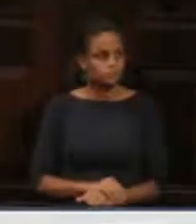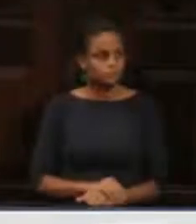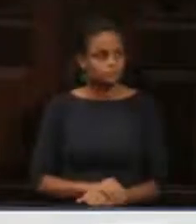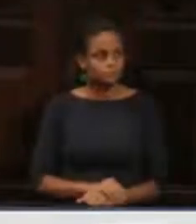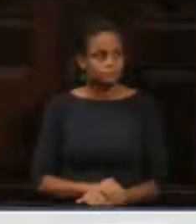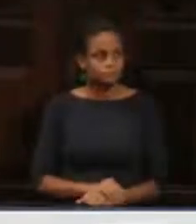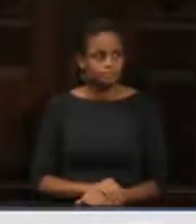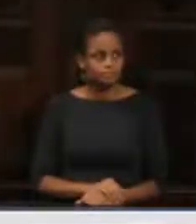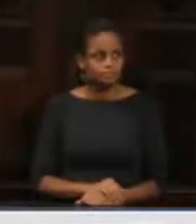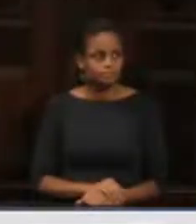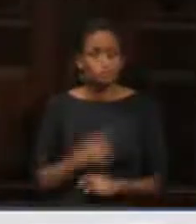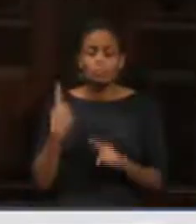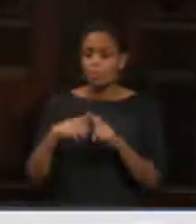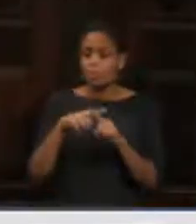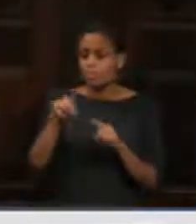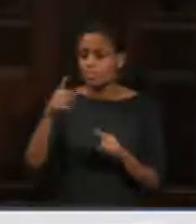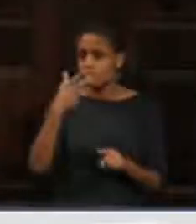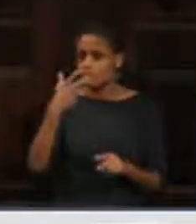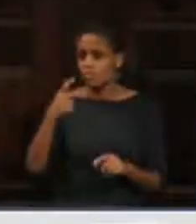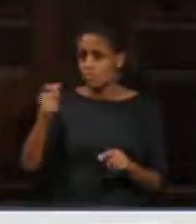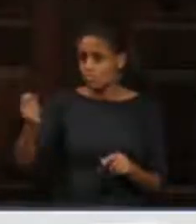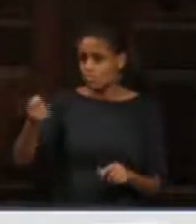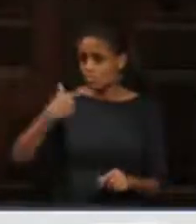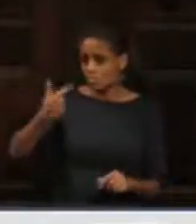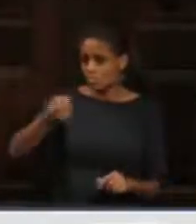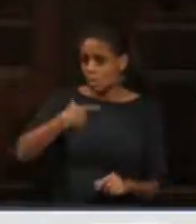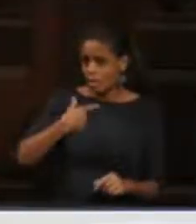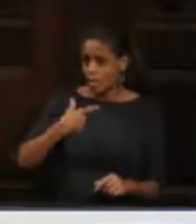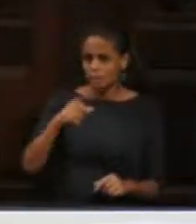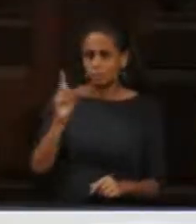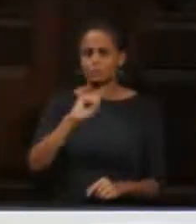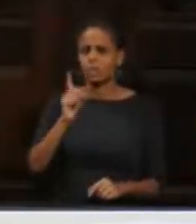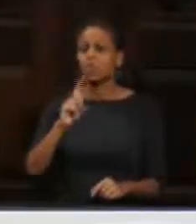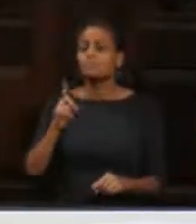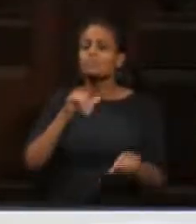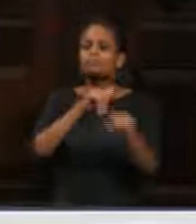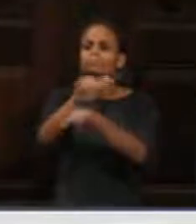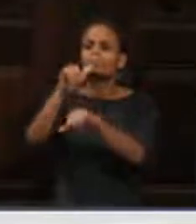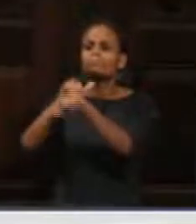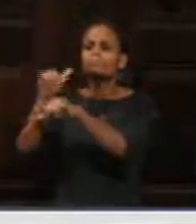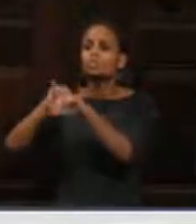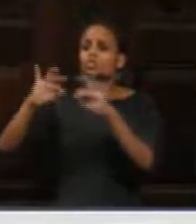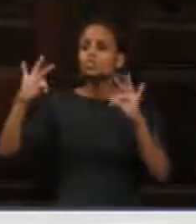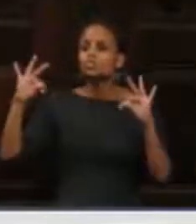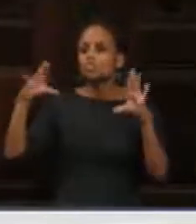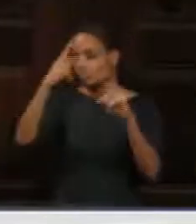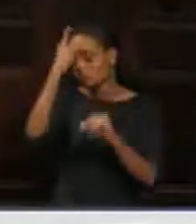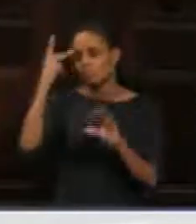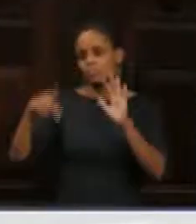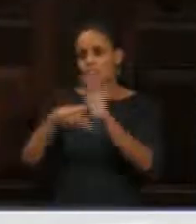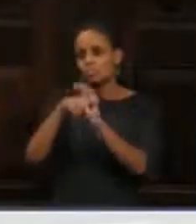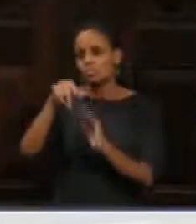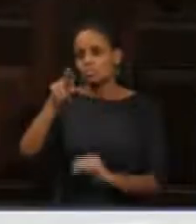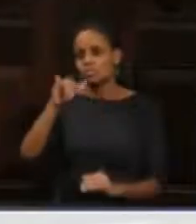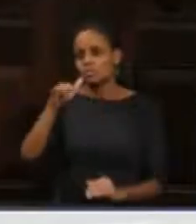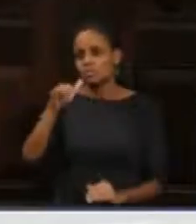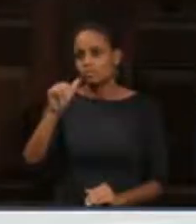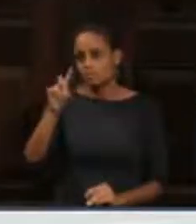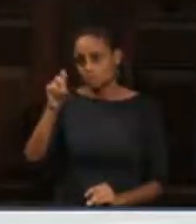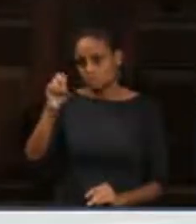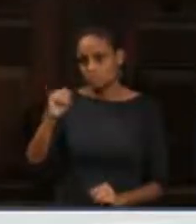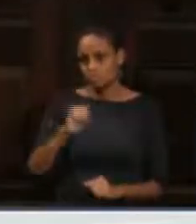a deputada Alana Passos. Ele está fazendo de bobo toda a população queimadense. E isso eu não vou